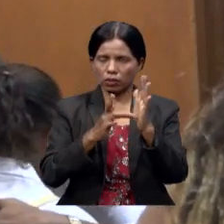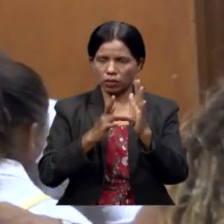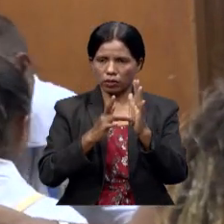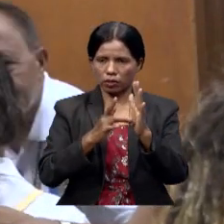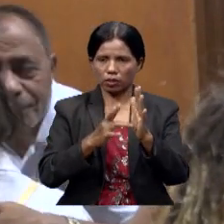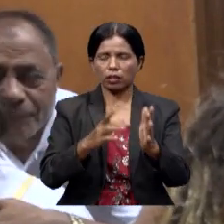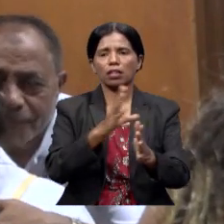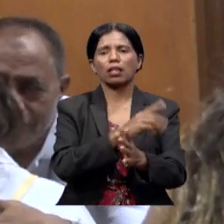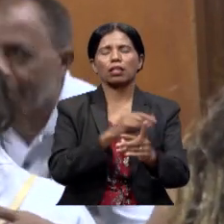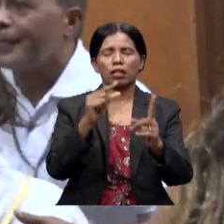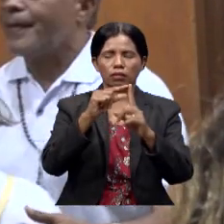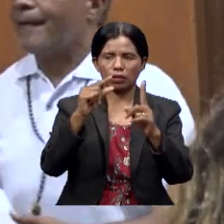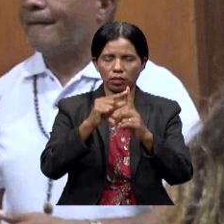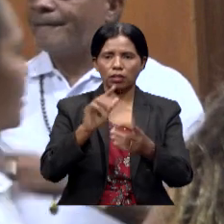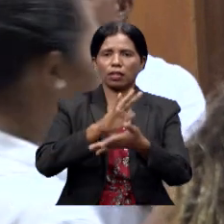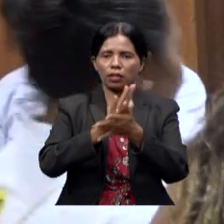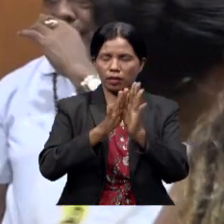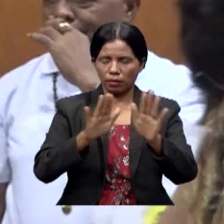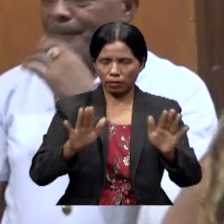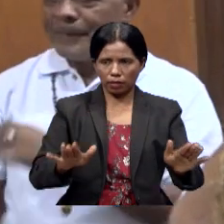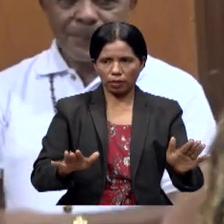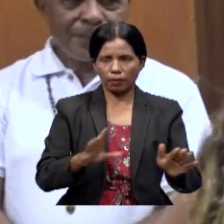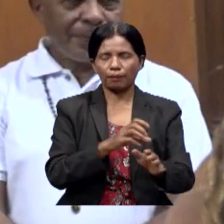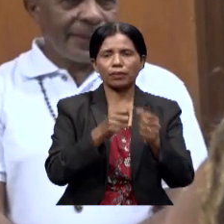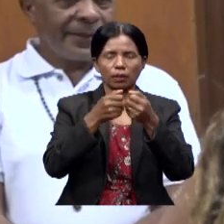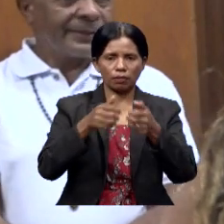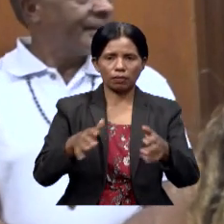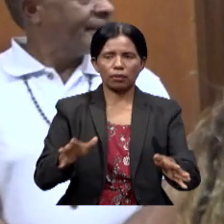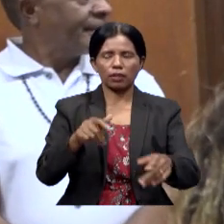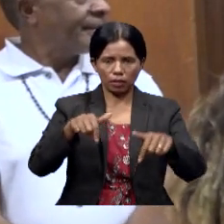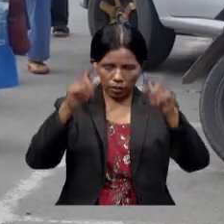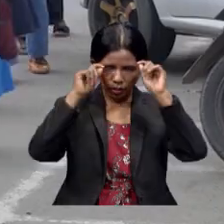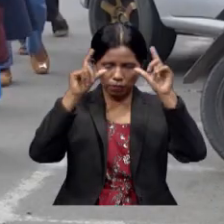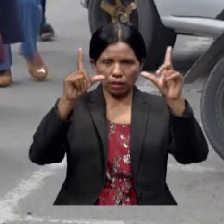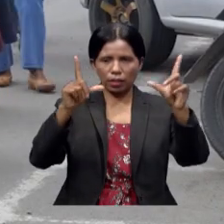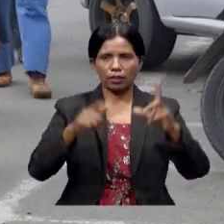a reconciliação e a paz. Parabéns e que Deus abençoe Timor-Leste.